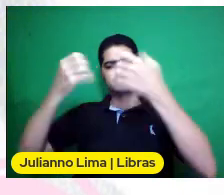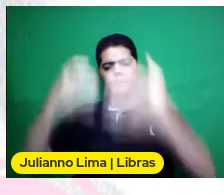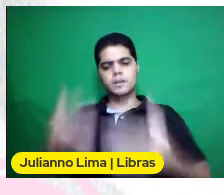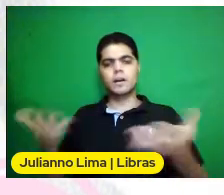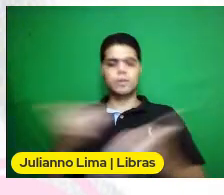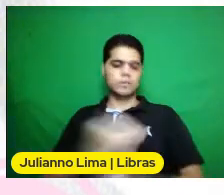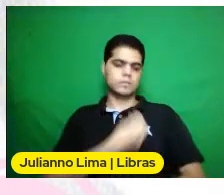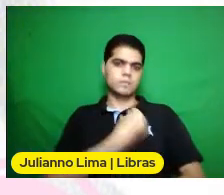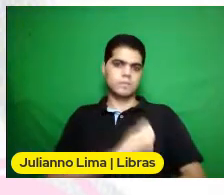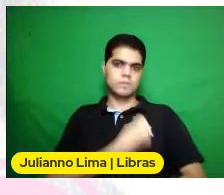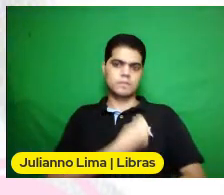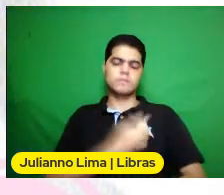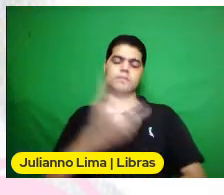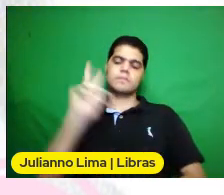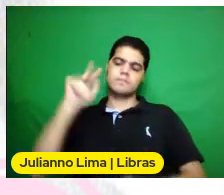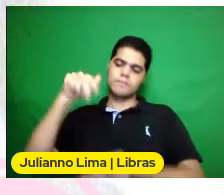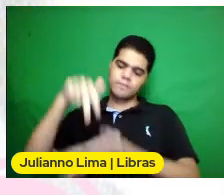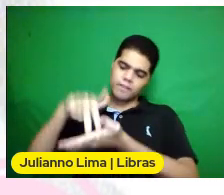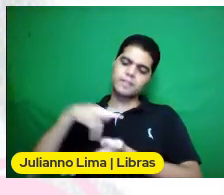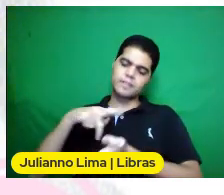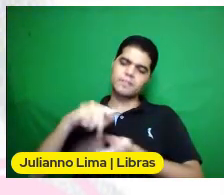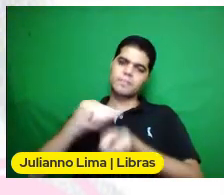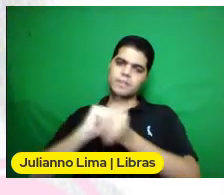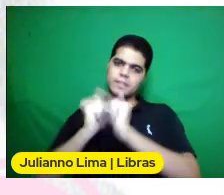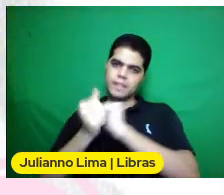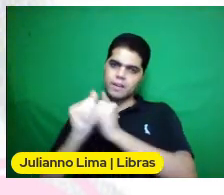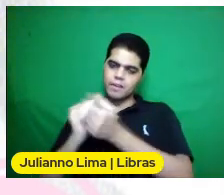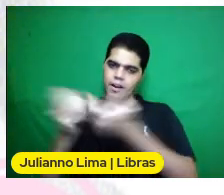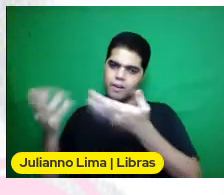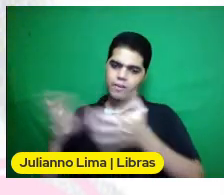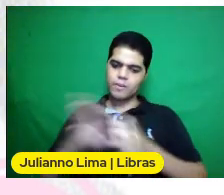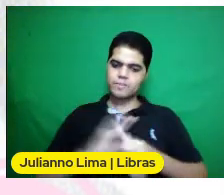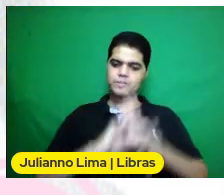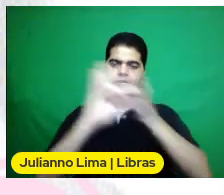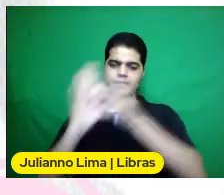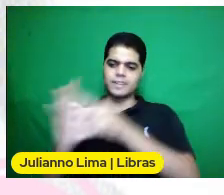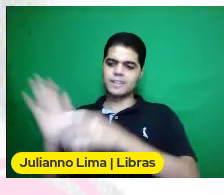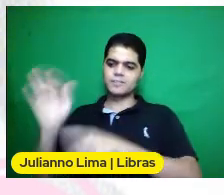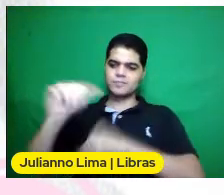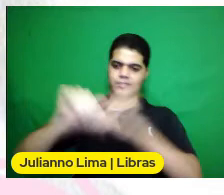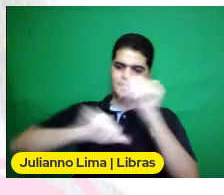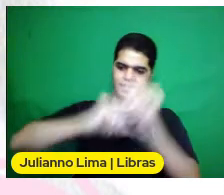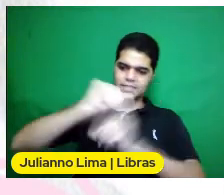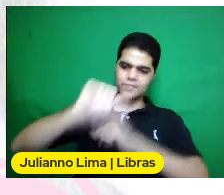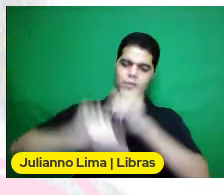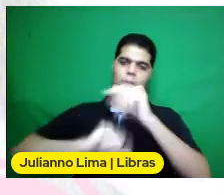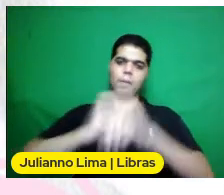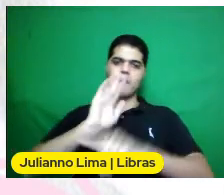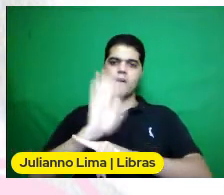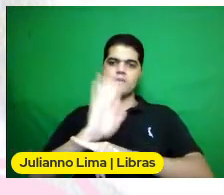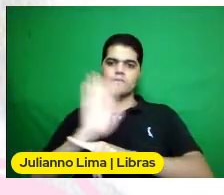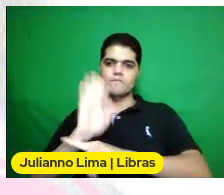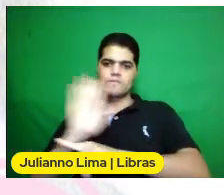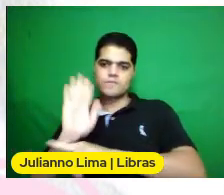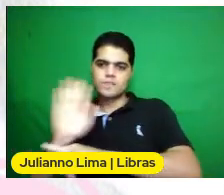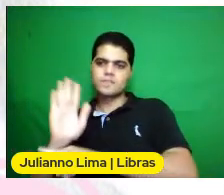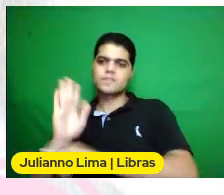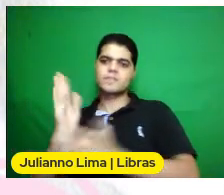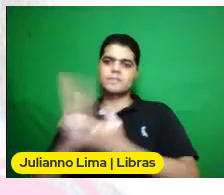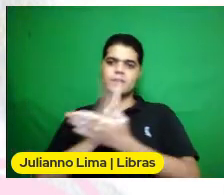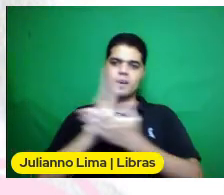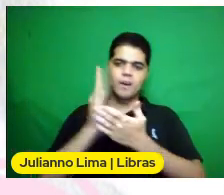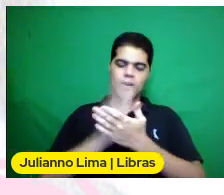e conseguir adequá-la nesse contexto de narrativa de filme, nesse contexto com algumas partes